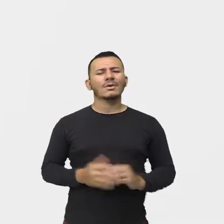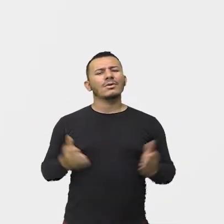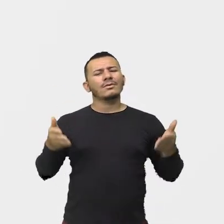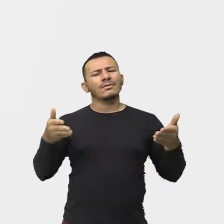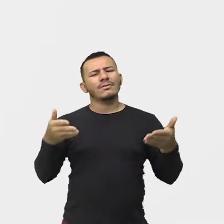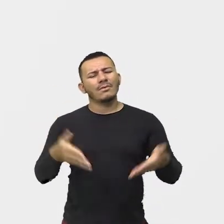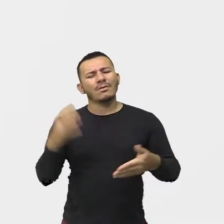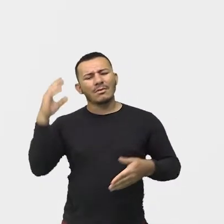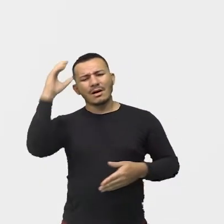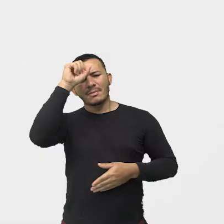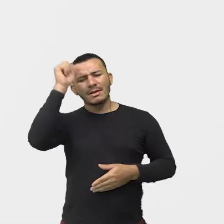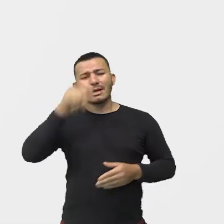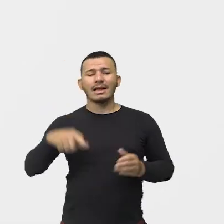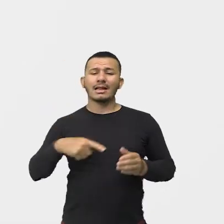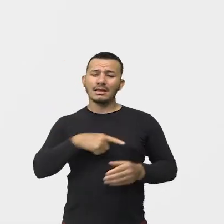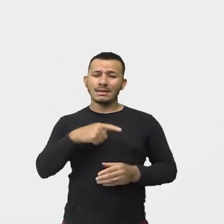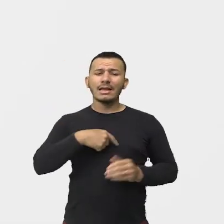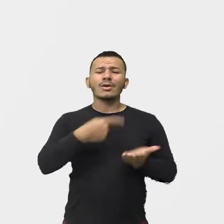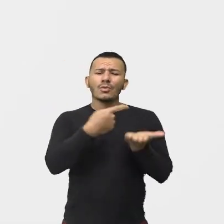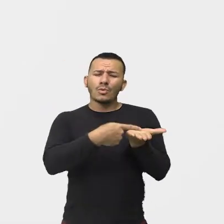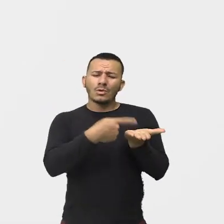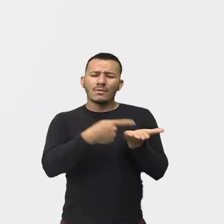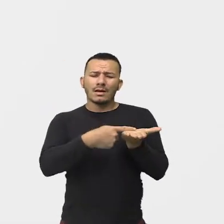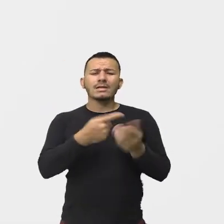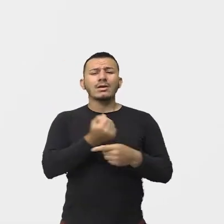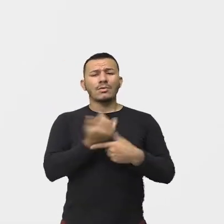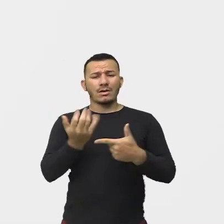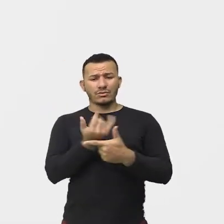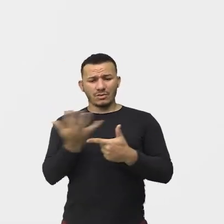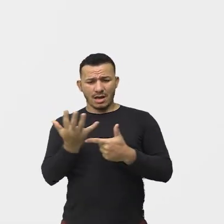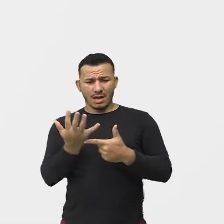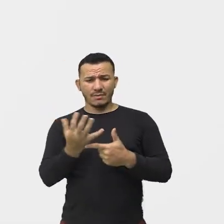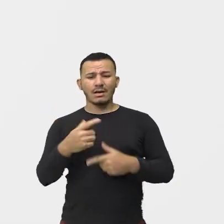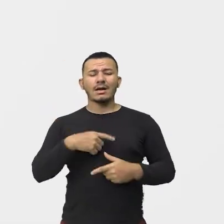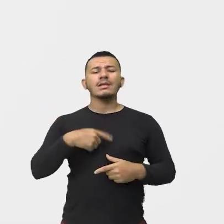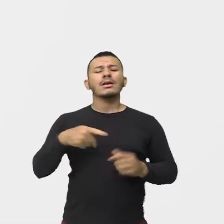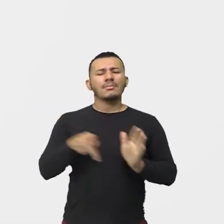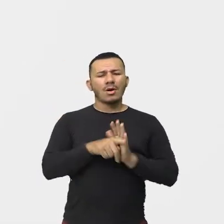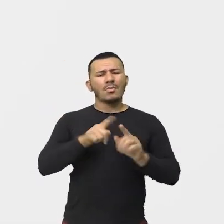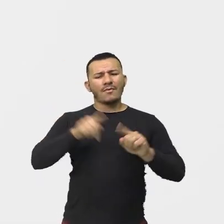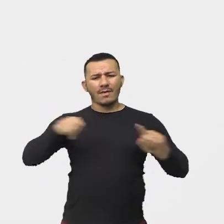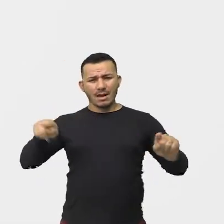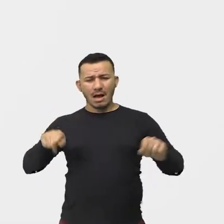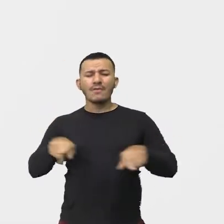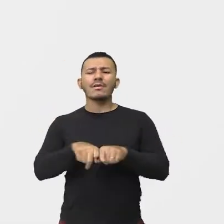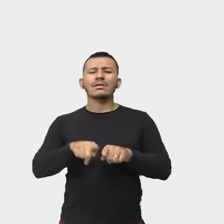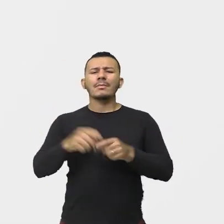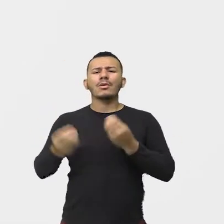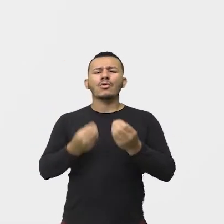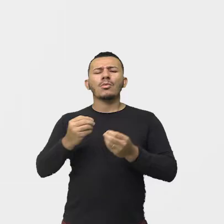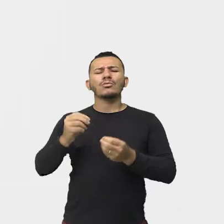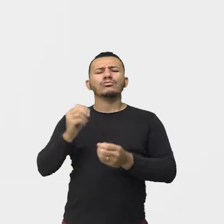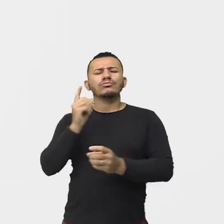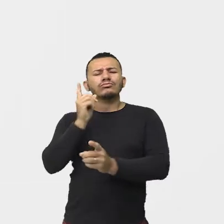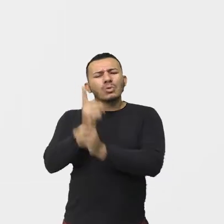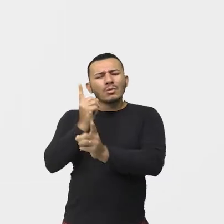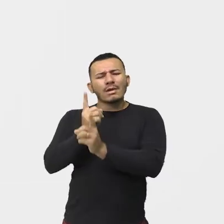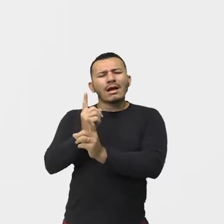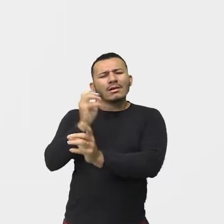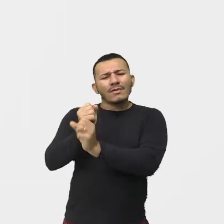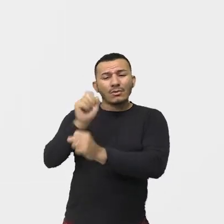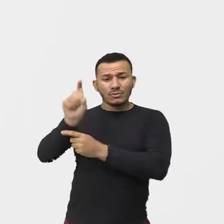de conhecimento, linguagem algébrica, variável e incógnita. Detalhamento,